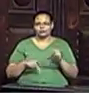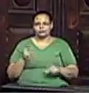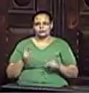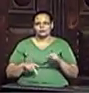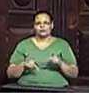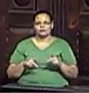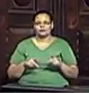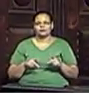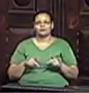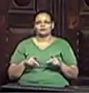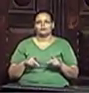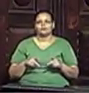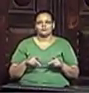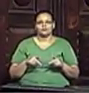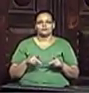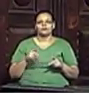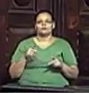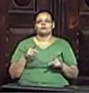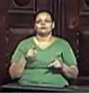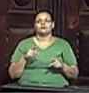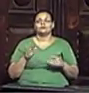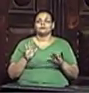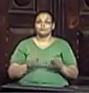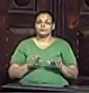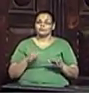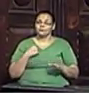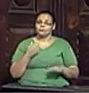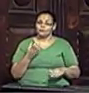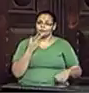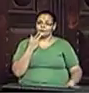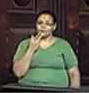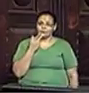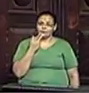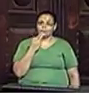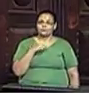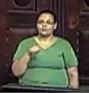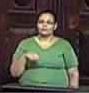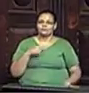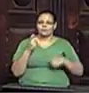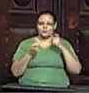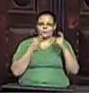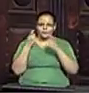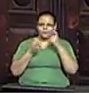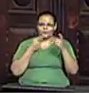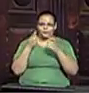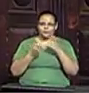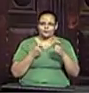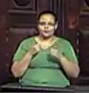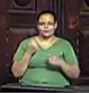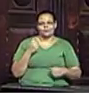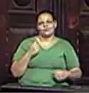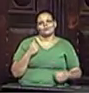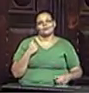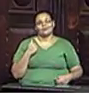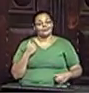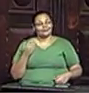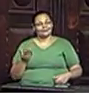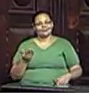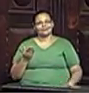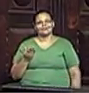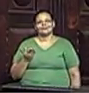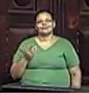Franco Basaglia, na reforma Basaglia. Mas eu queria dizer aqui que a nossa preocupação é, por um